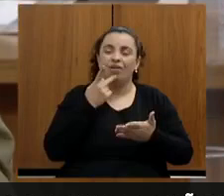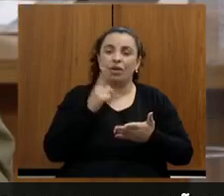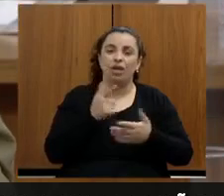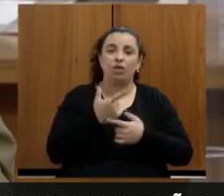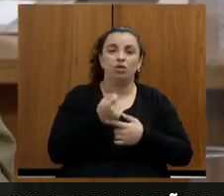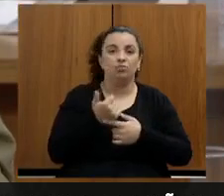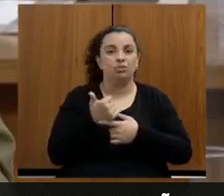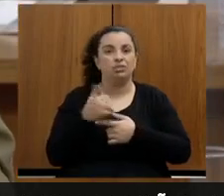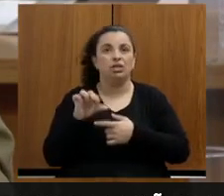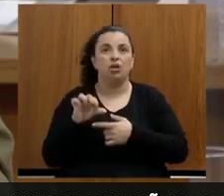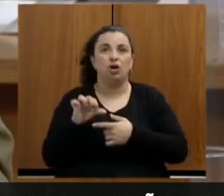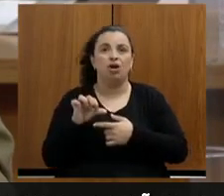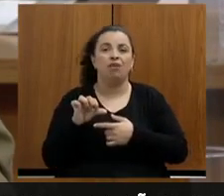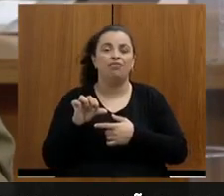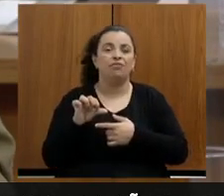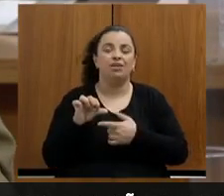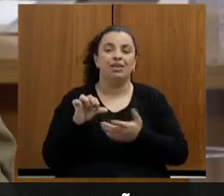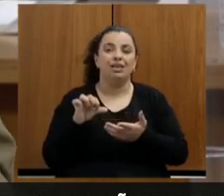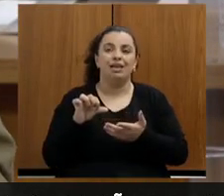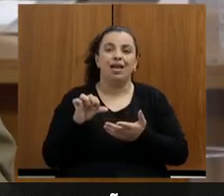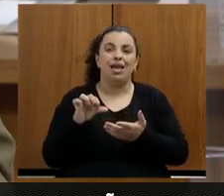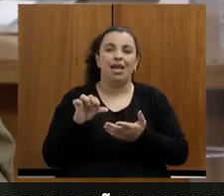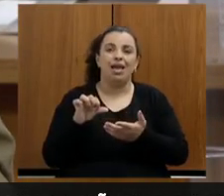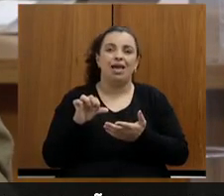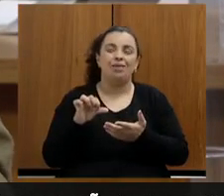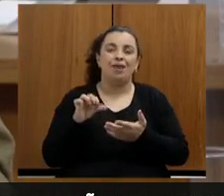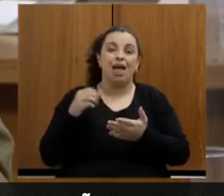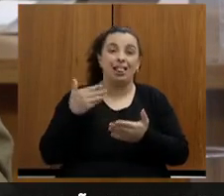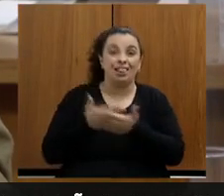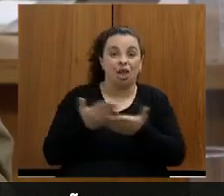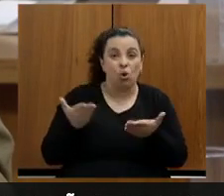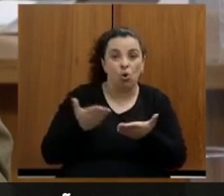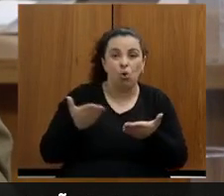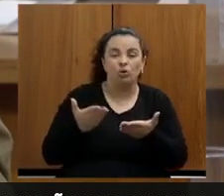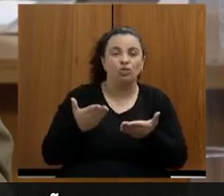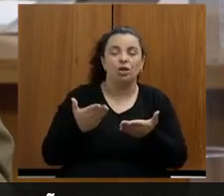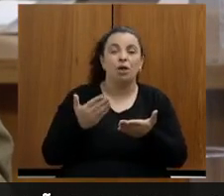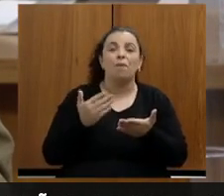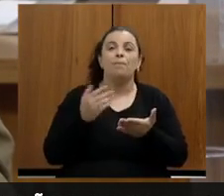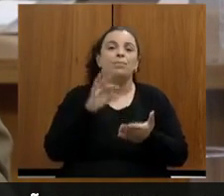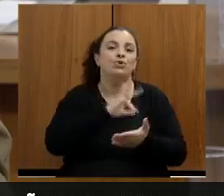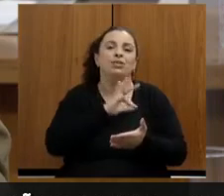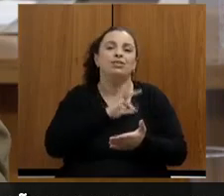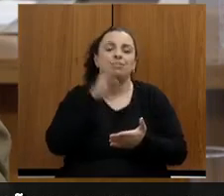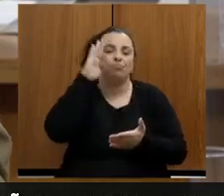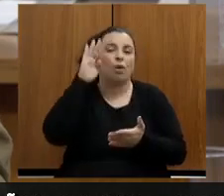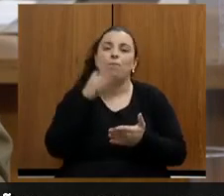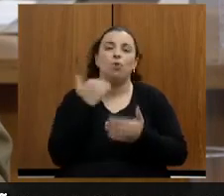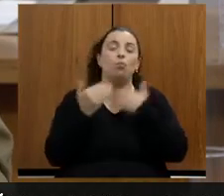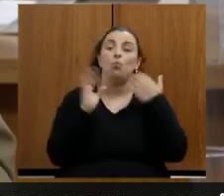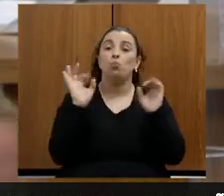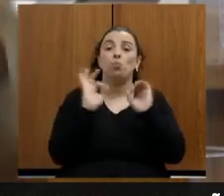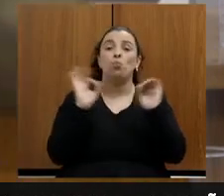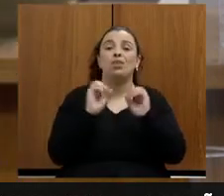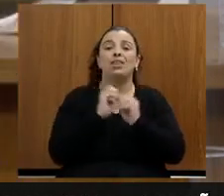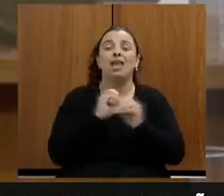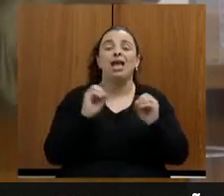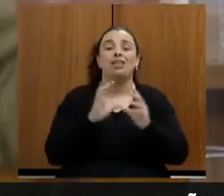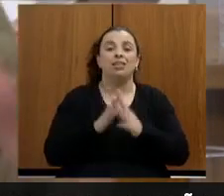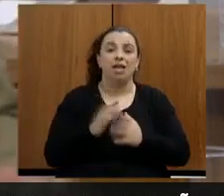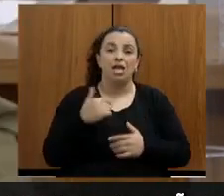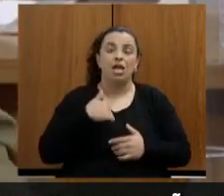2019 para cá nós não perdemos nenhum policial militar eu tô muito orgulhoso eu agradeço a Deus eu fora deus